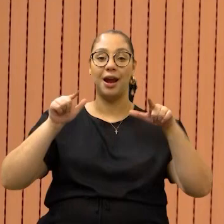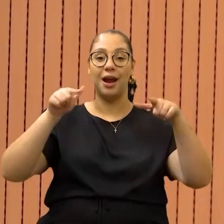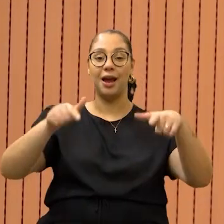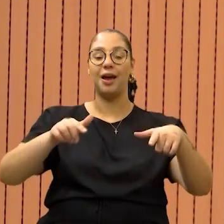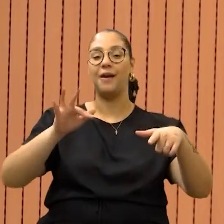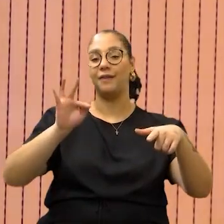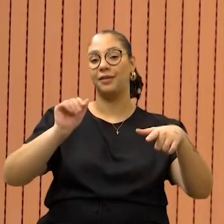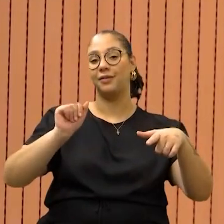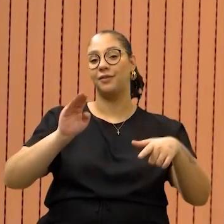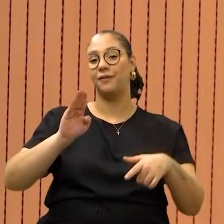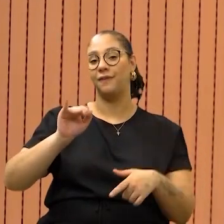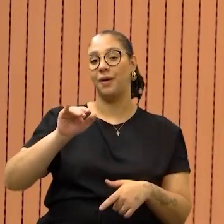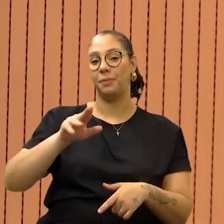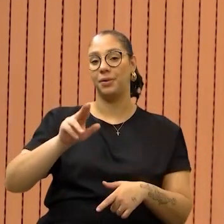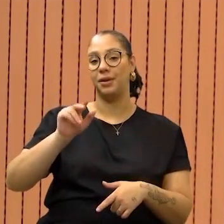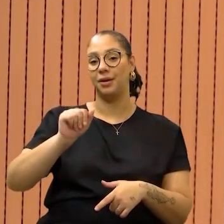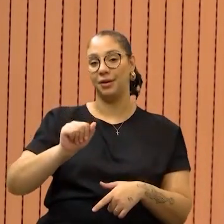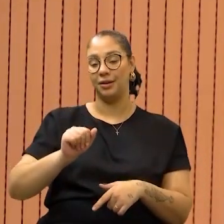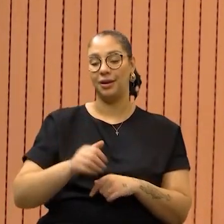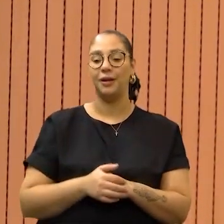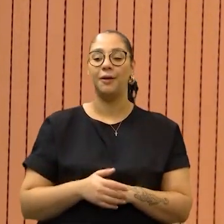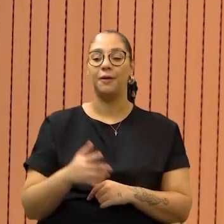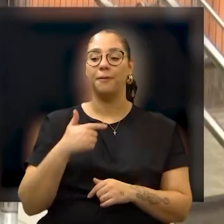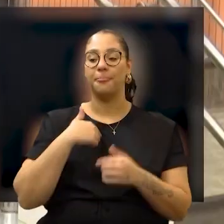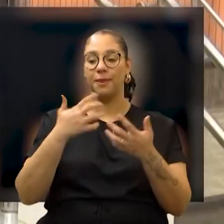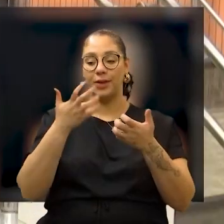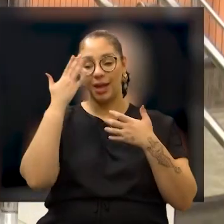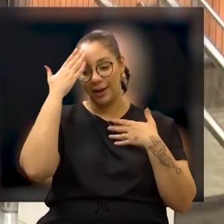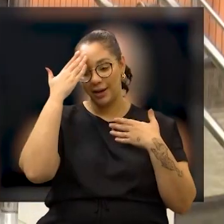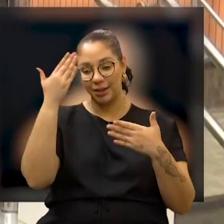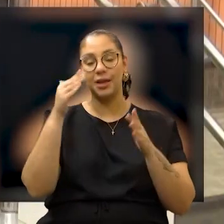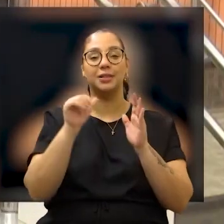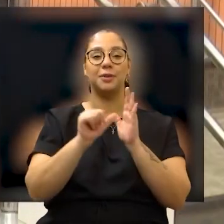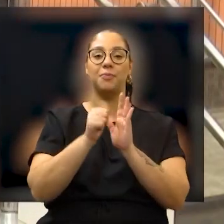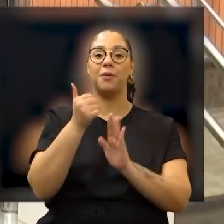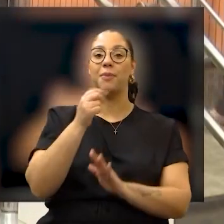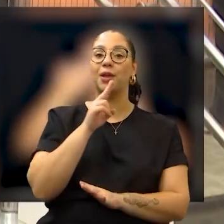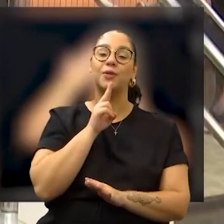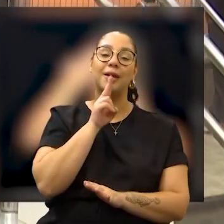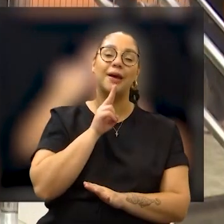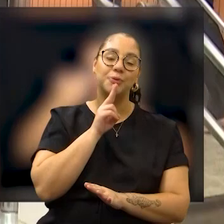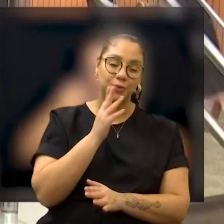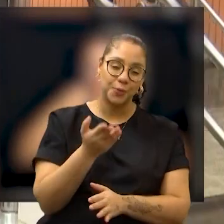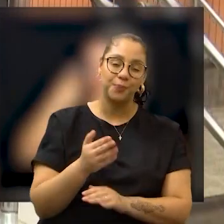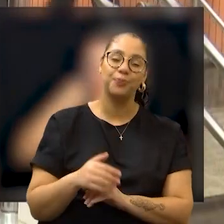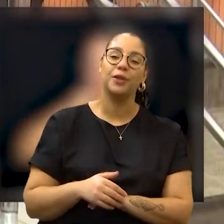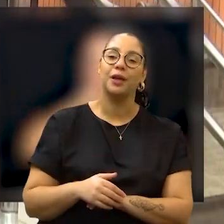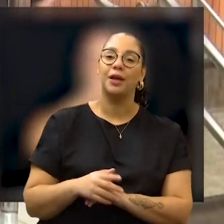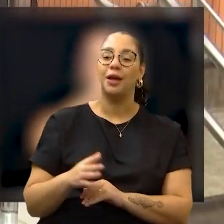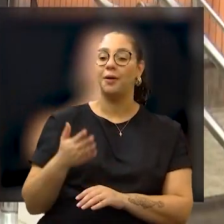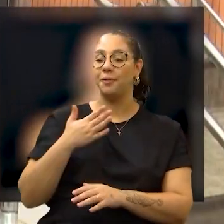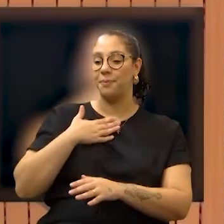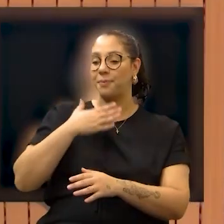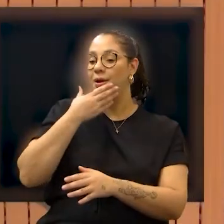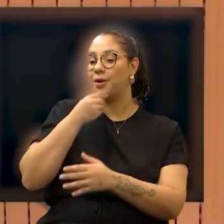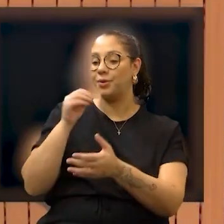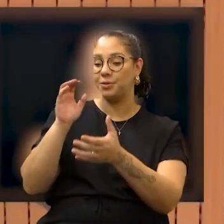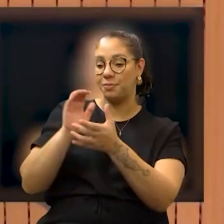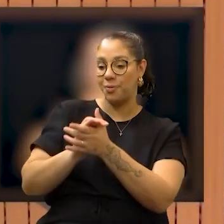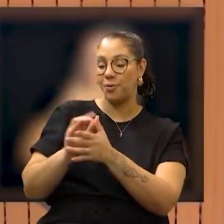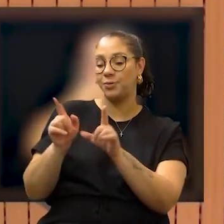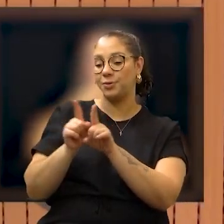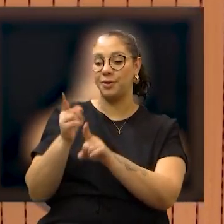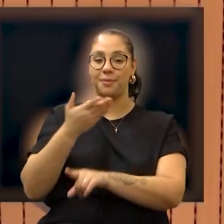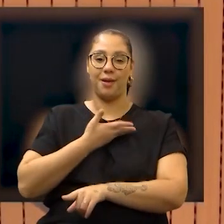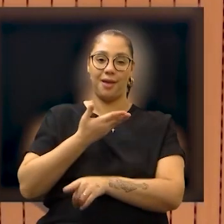Salvucci foi entregue a Fabiana Belay Desidério. Gostaria de agradecer primeiramente ao vereador Nelson, ao meu esposo que está